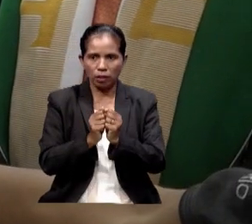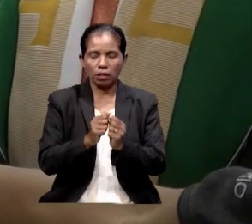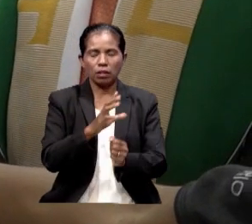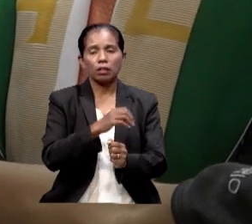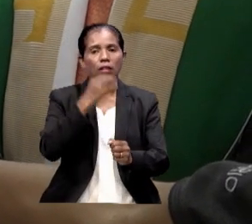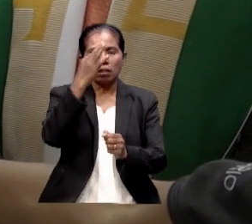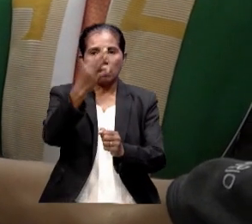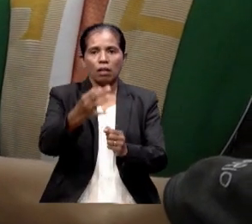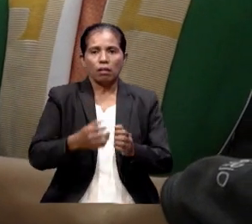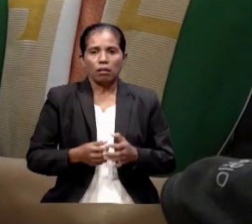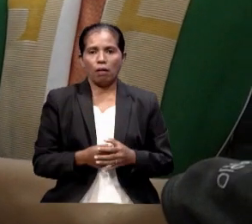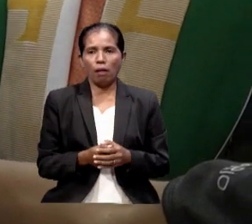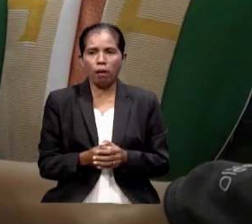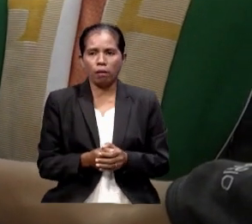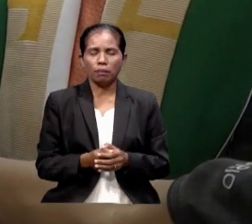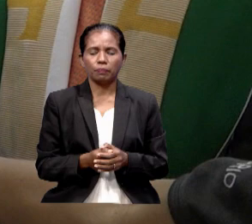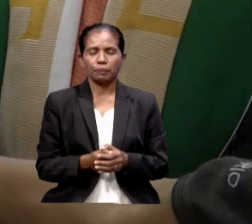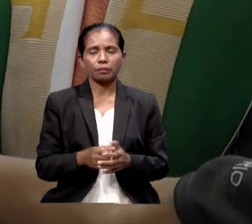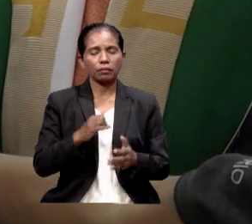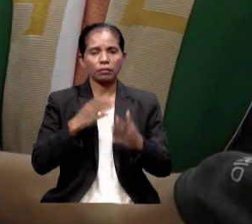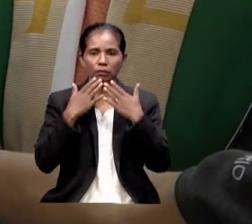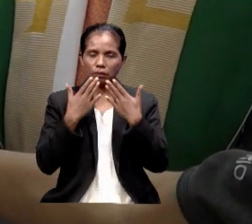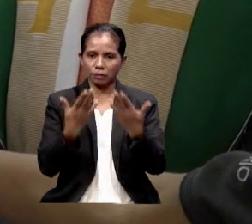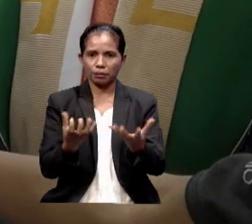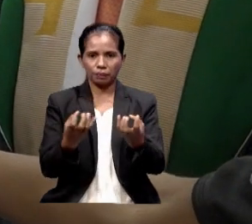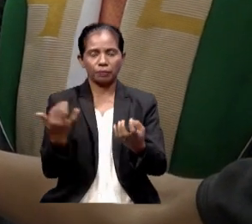futuro. Eu agradeço a Sira Tebdebes